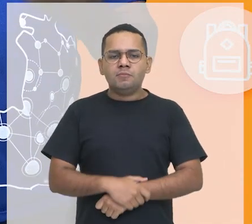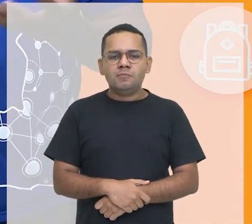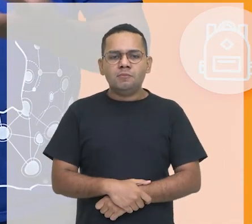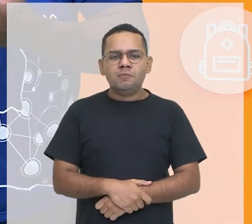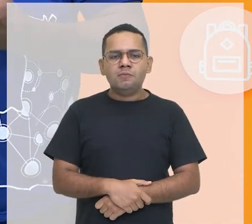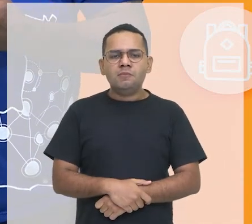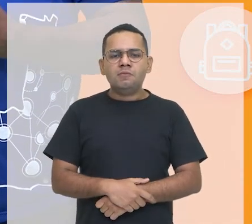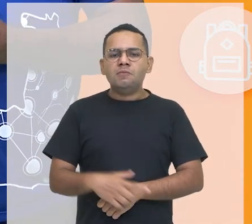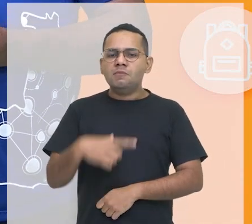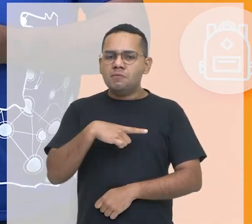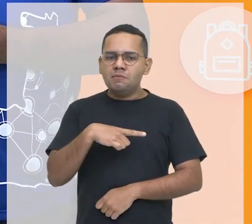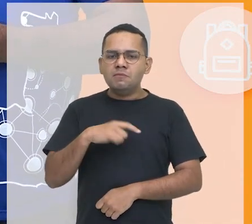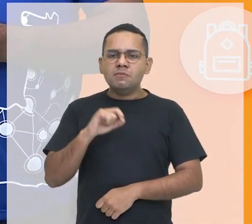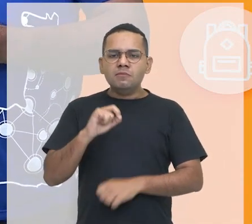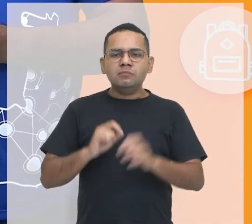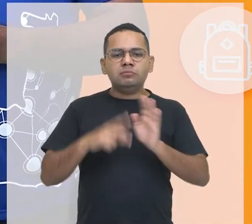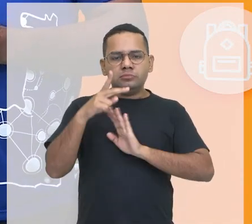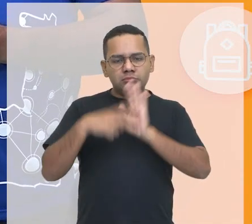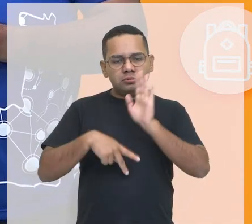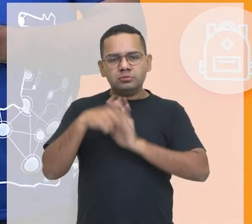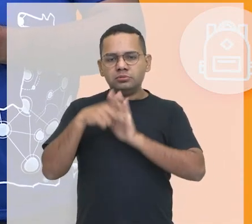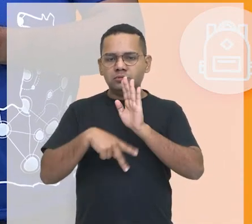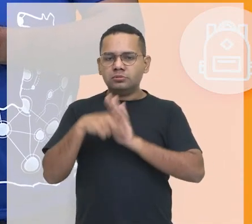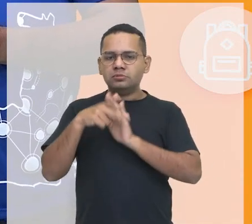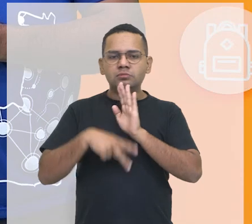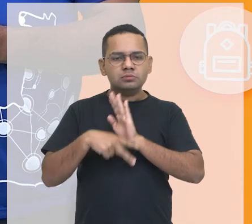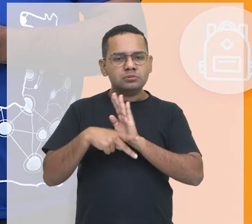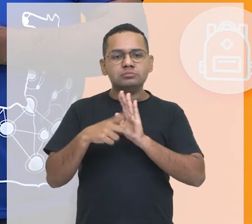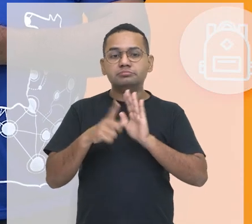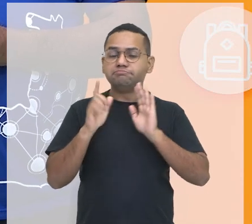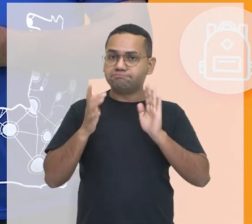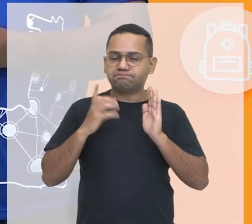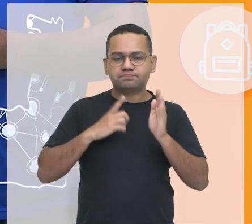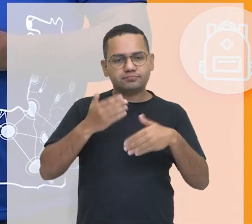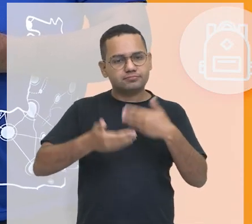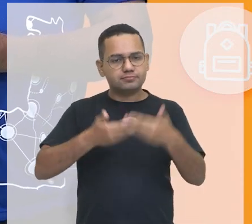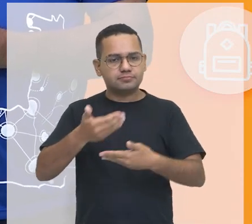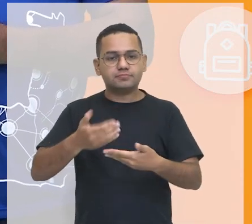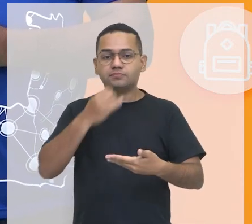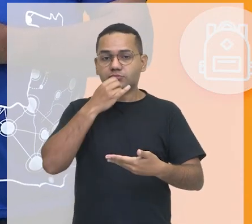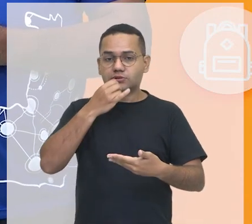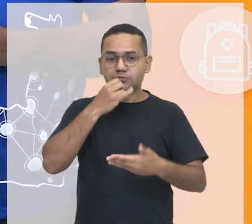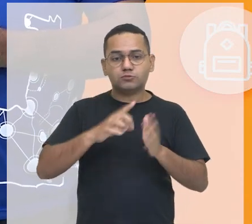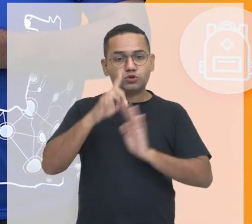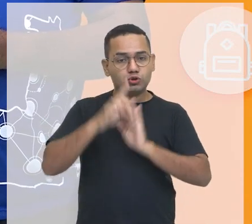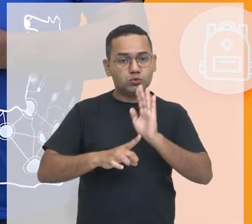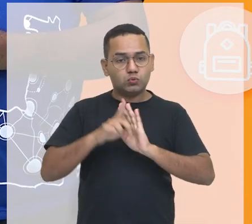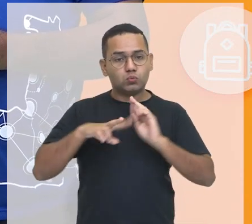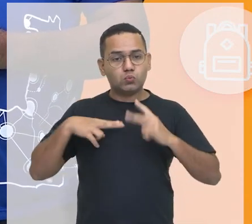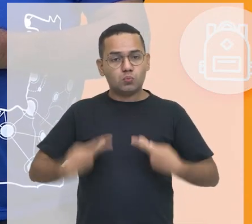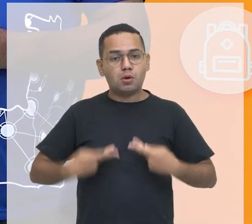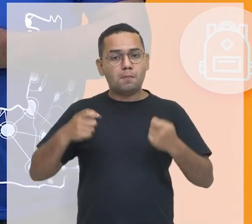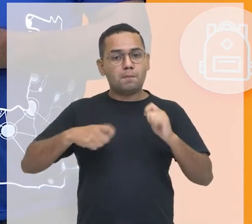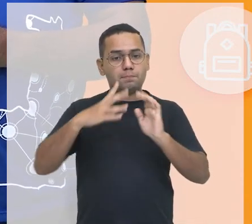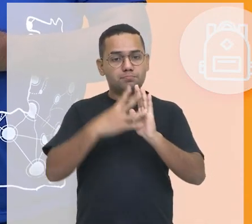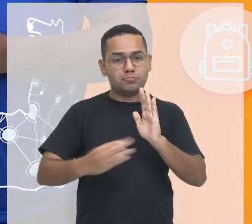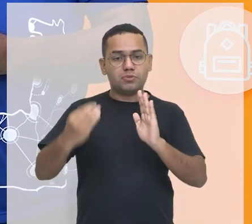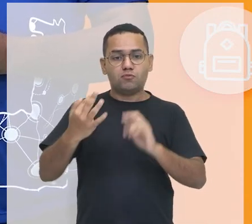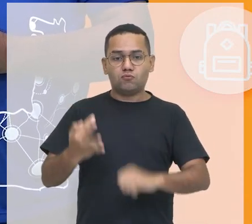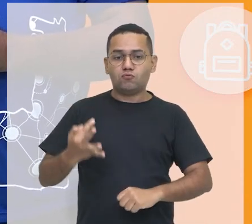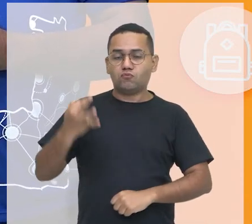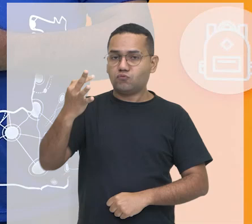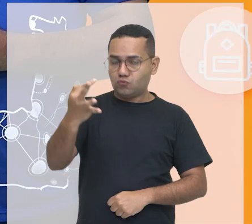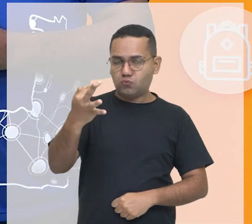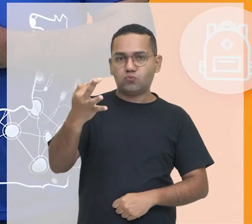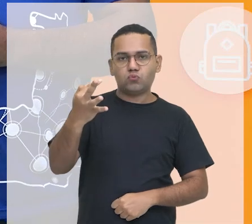foram executados, né? Os direitos humanos podem servir de inspiração e modelo para futuras